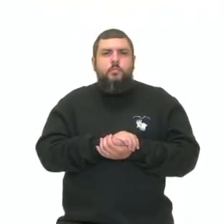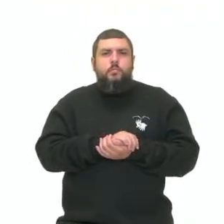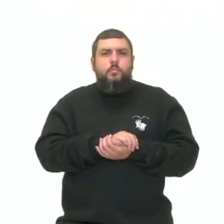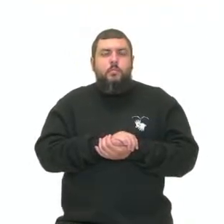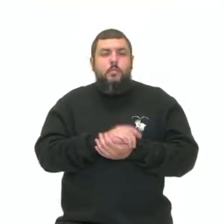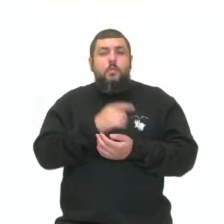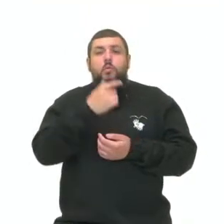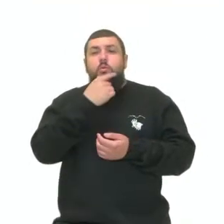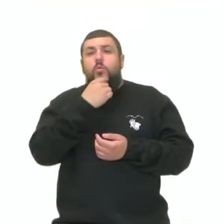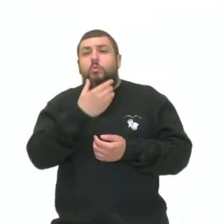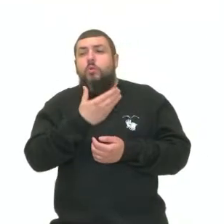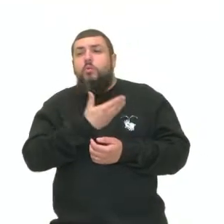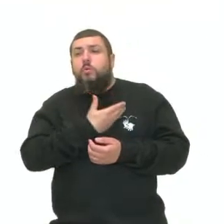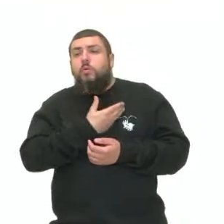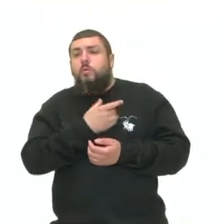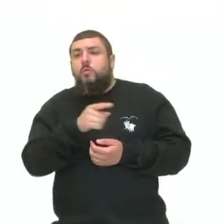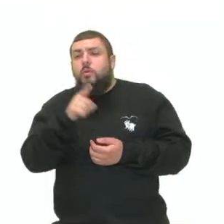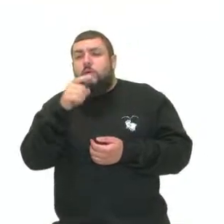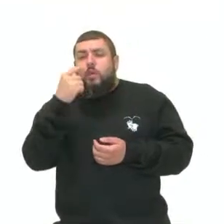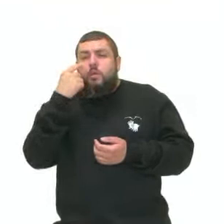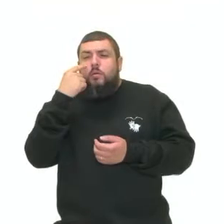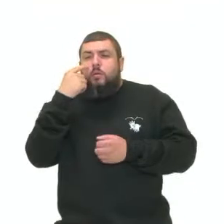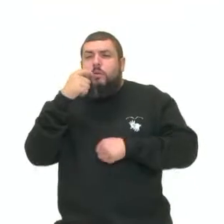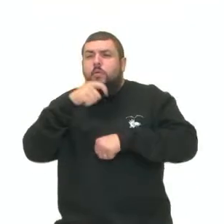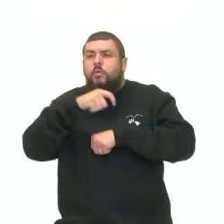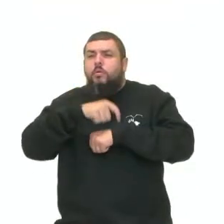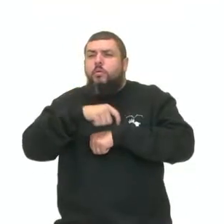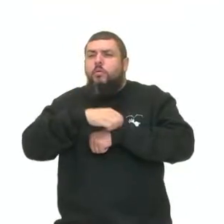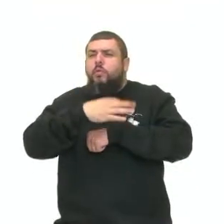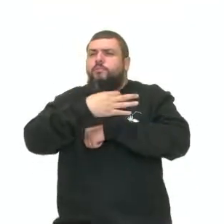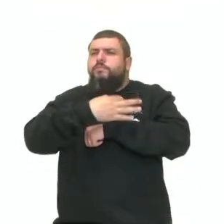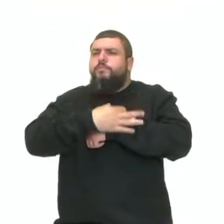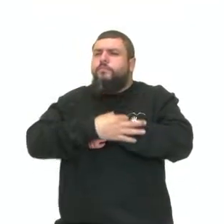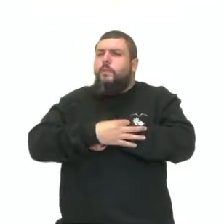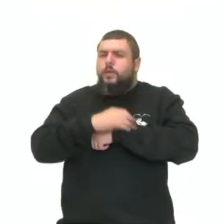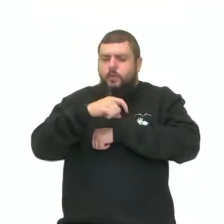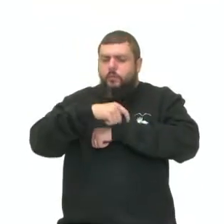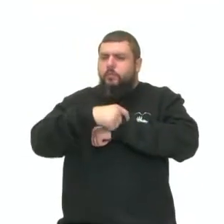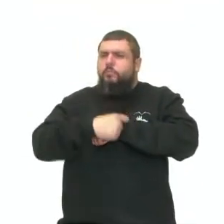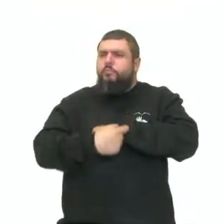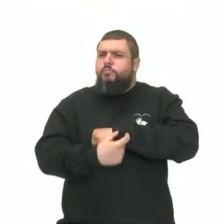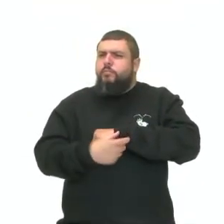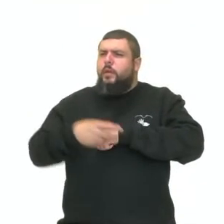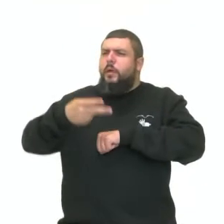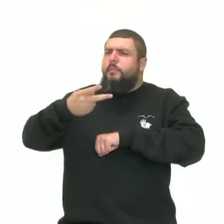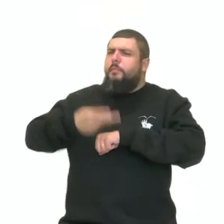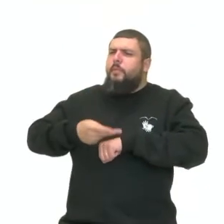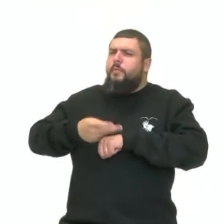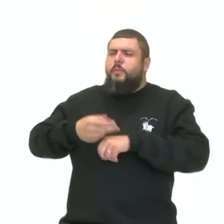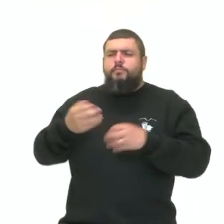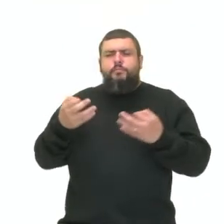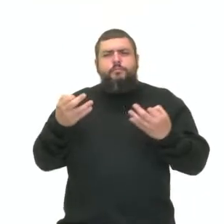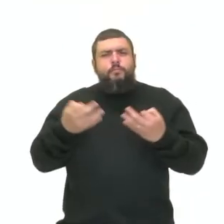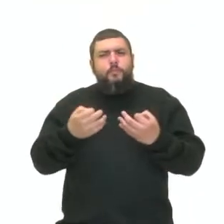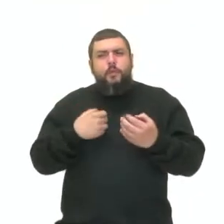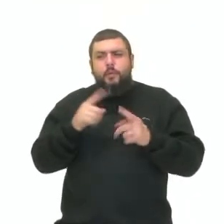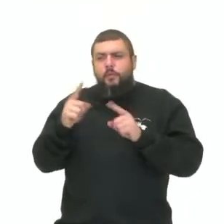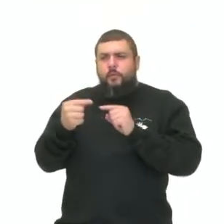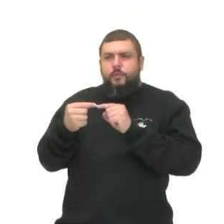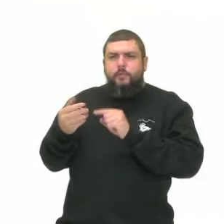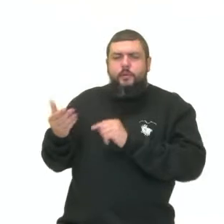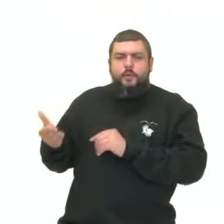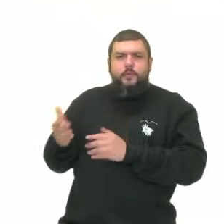um reloginho que é uma gracinha, pulseirinha de cromo, danado de bom para do Carmo.